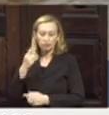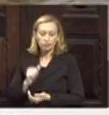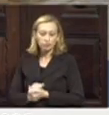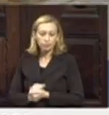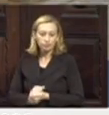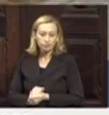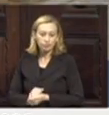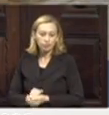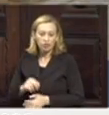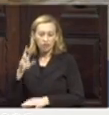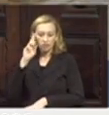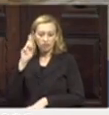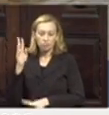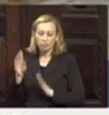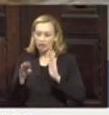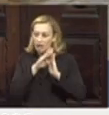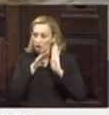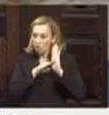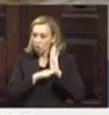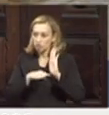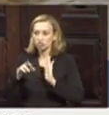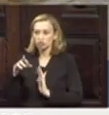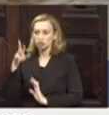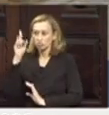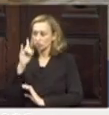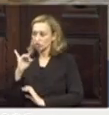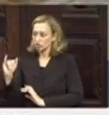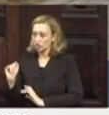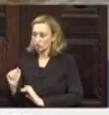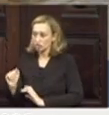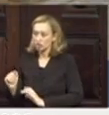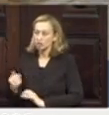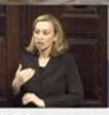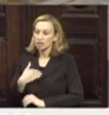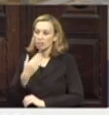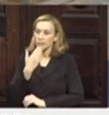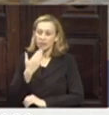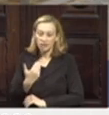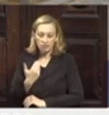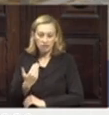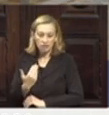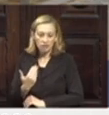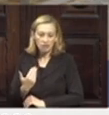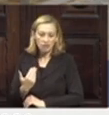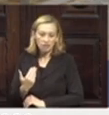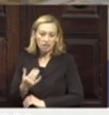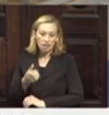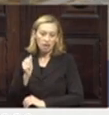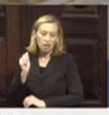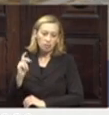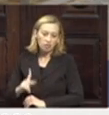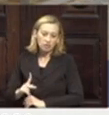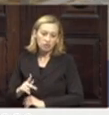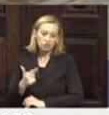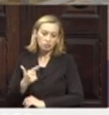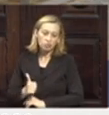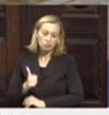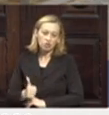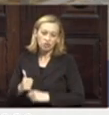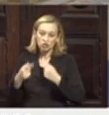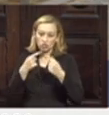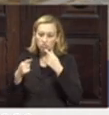é favorável, senhor presidente. Com os pareceres emitidos em discussão, não havendo ninguém querer discutir, encerra a discussão. Em votação, os senhores que aprovam